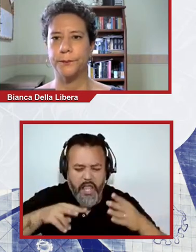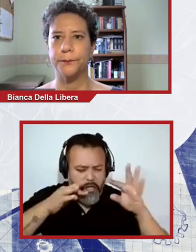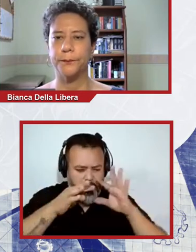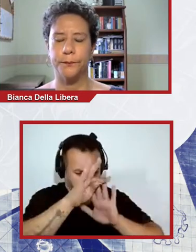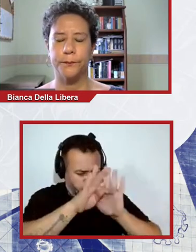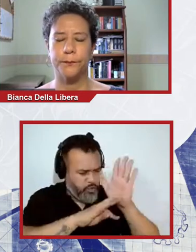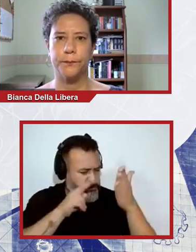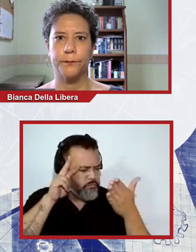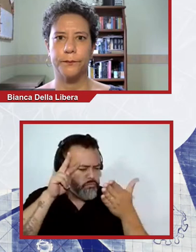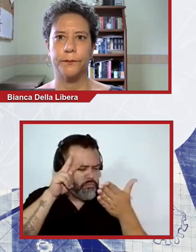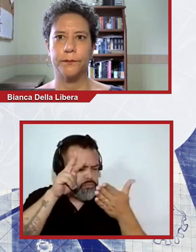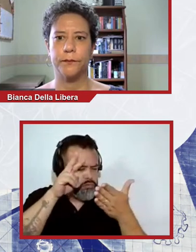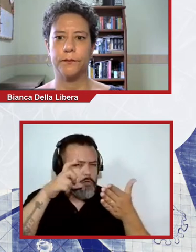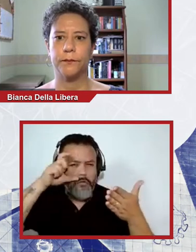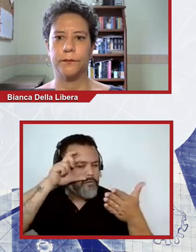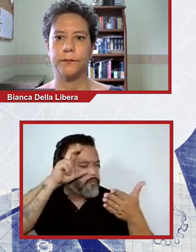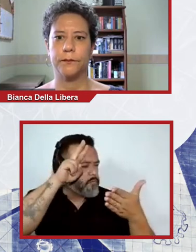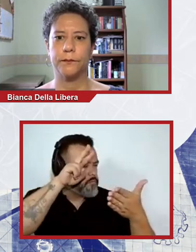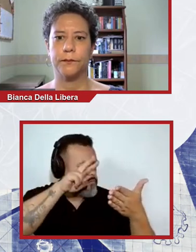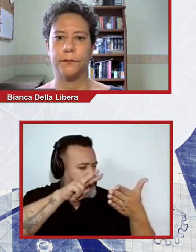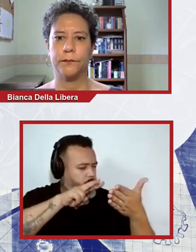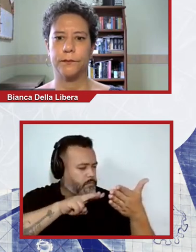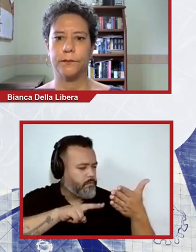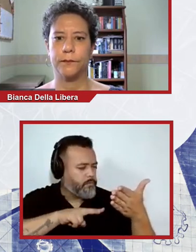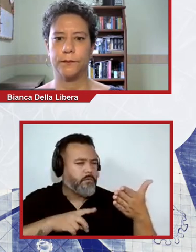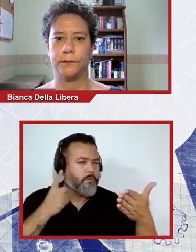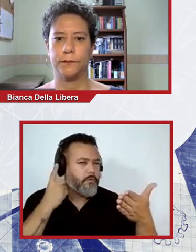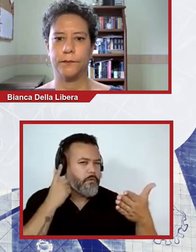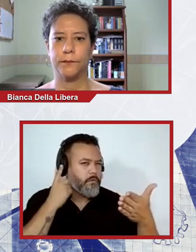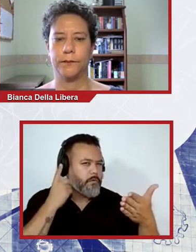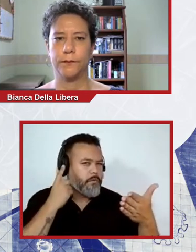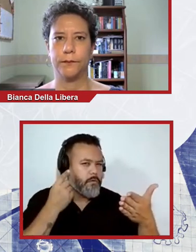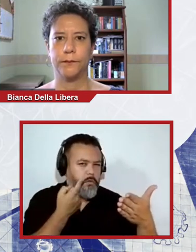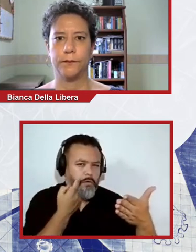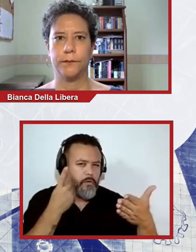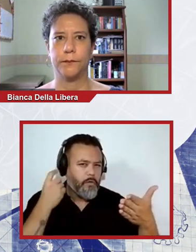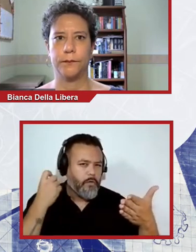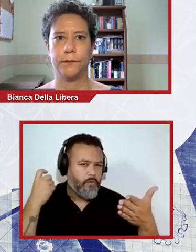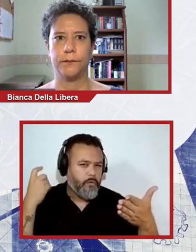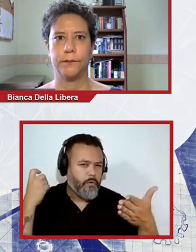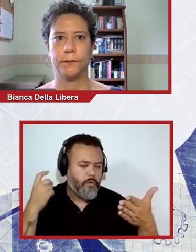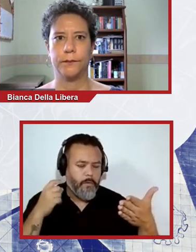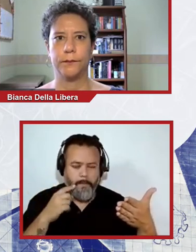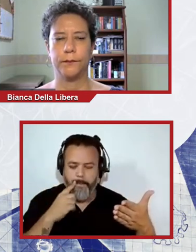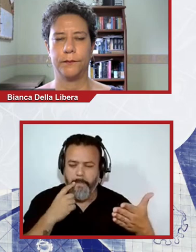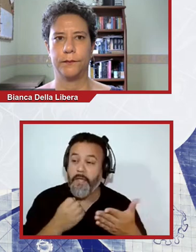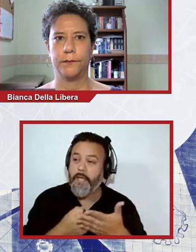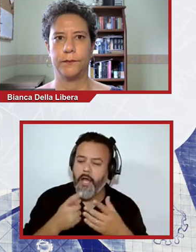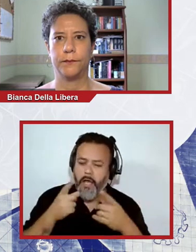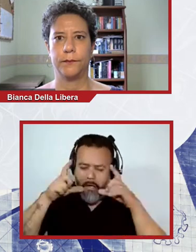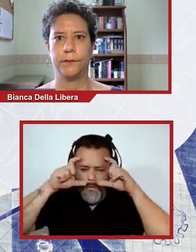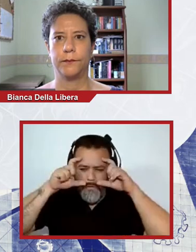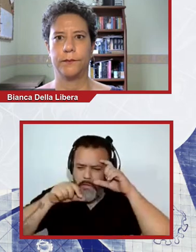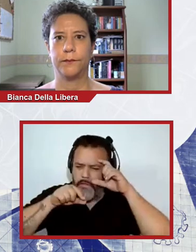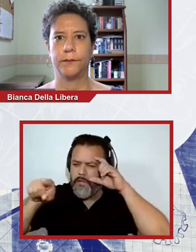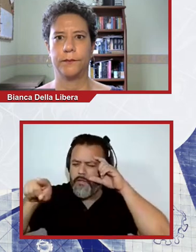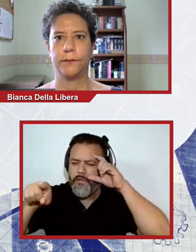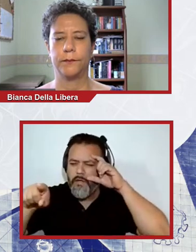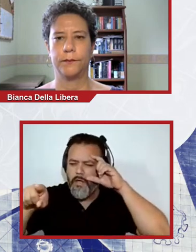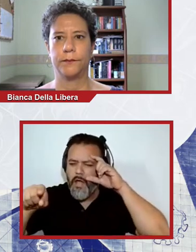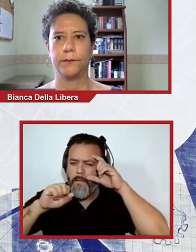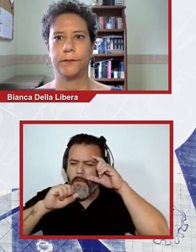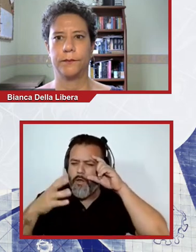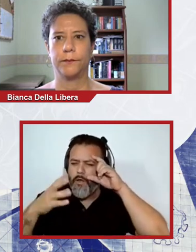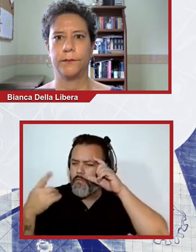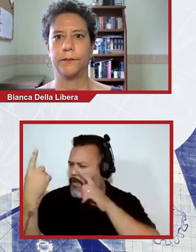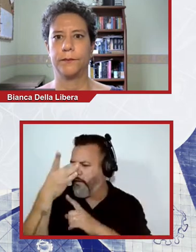e lê aquilo que está sendo, você aponta para alguém, se essa pessoa estiver registrada dentro da base de dados do Occam,